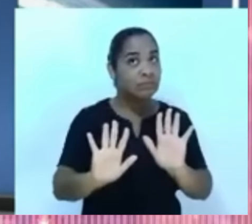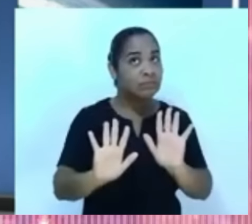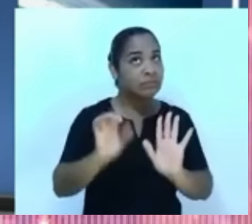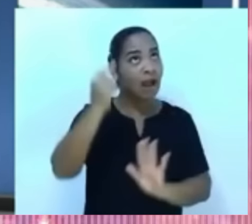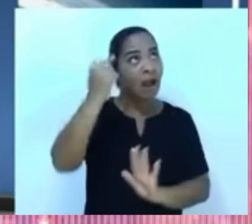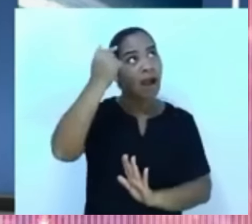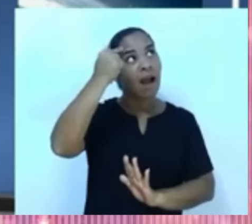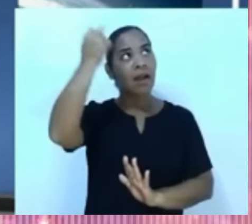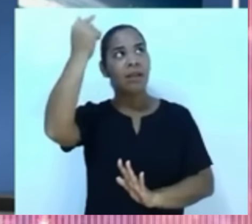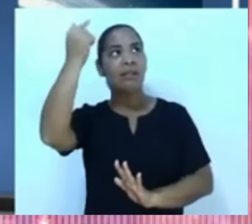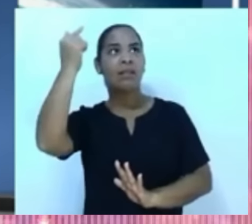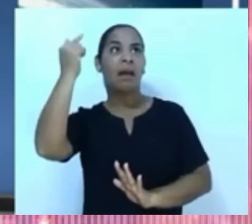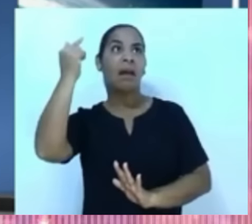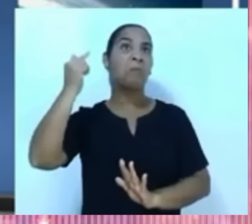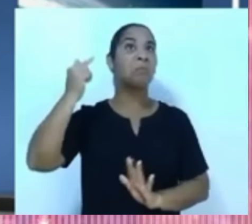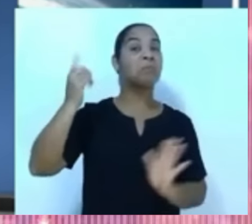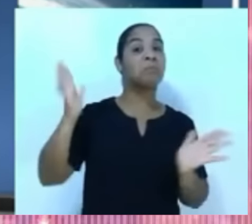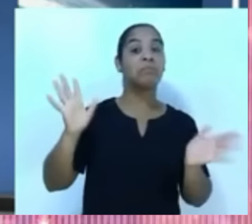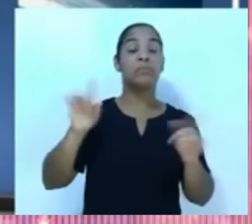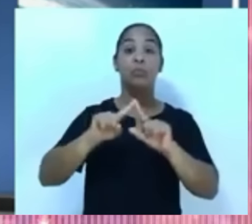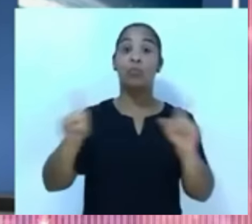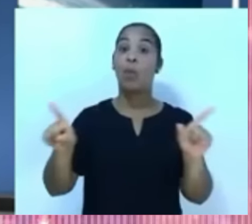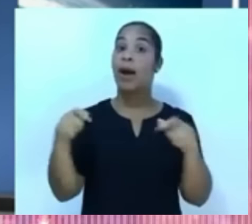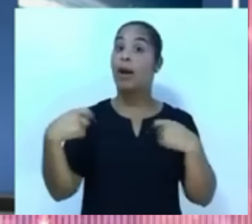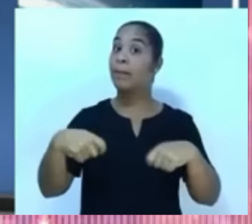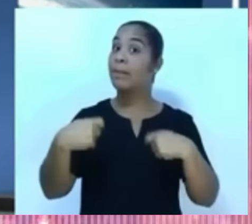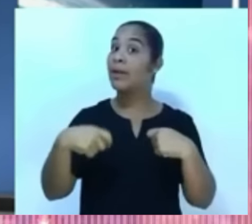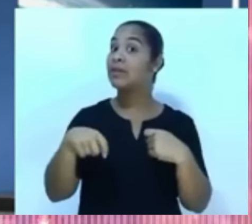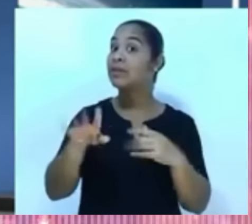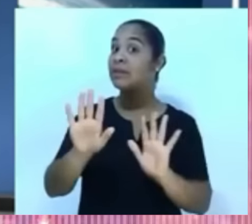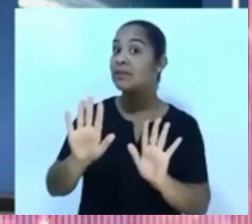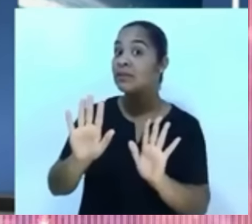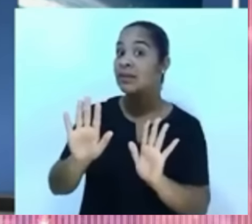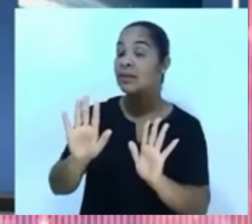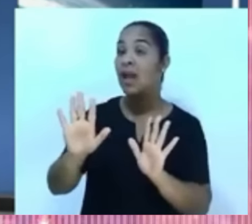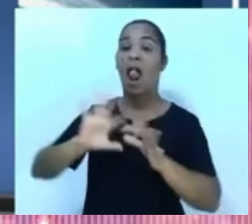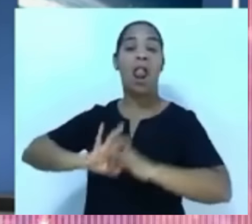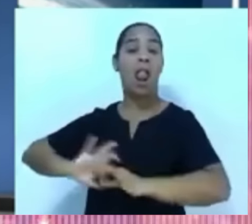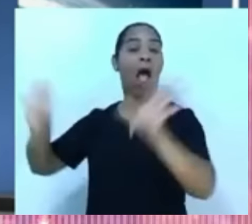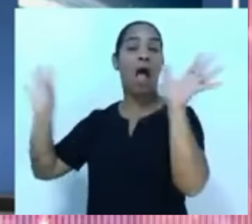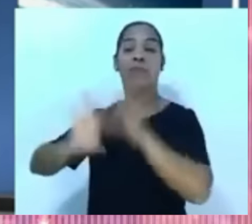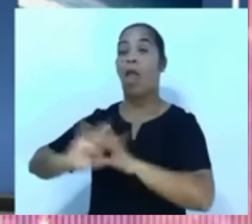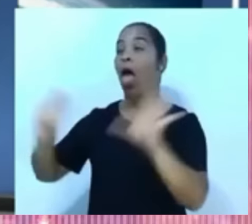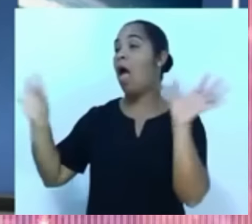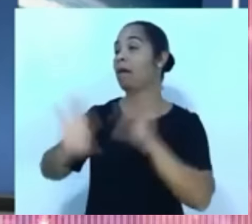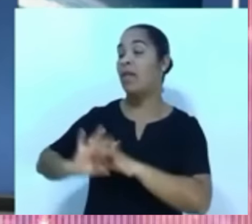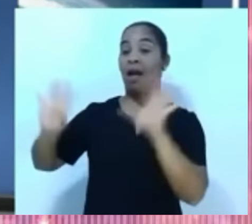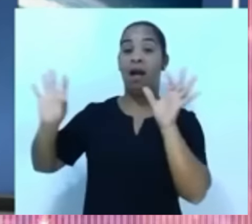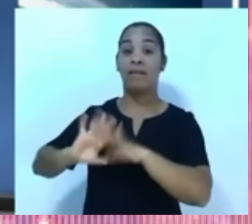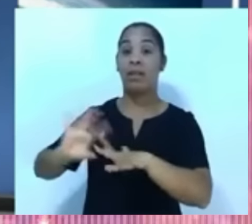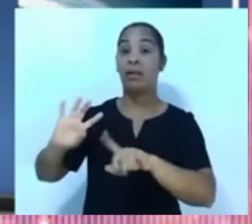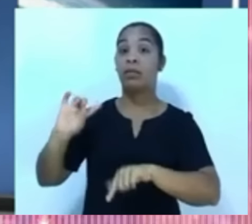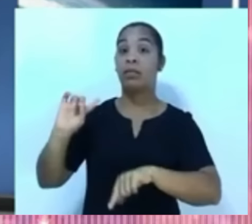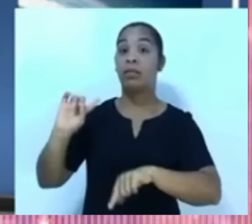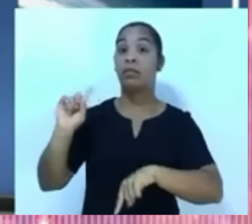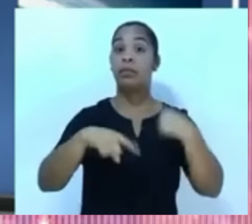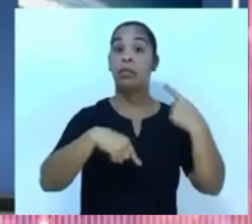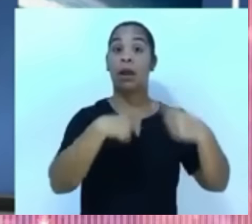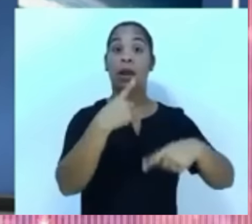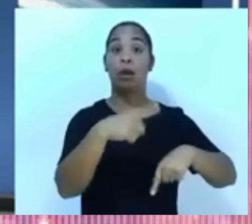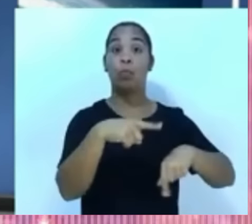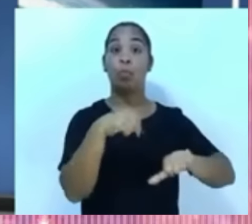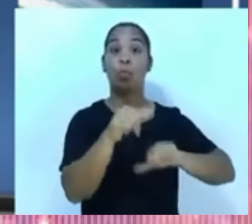interessante mas não esqueçamos que o excesso de liberdade em o indivíduo transforma-se nele mesmo